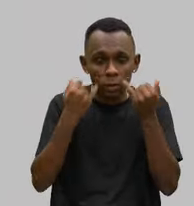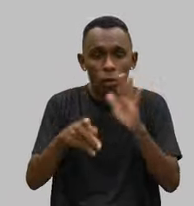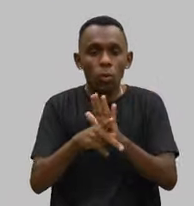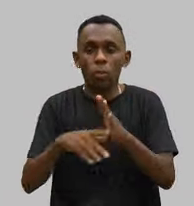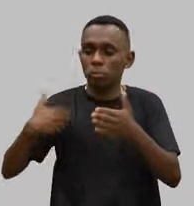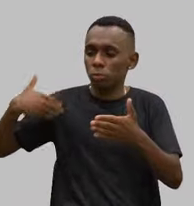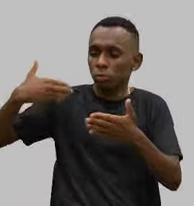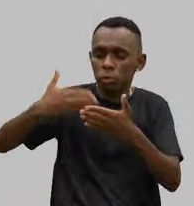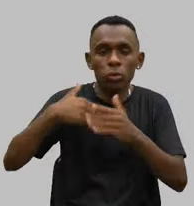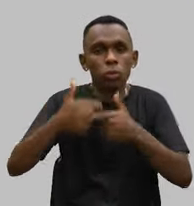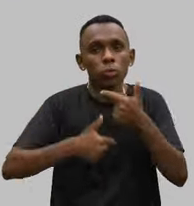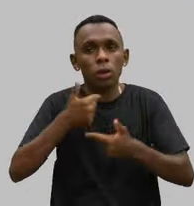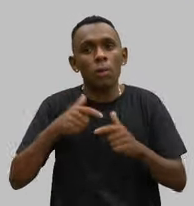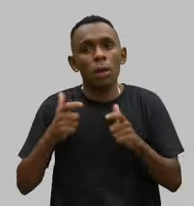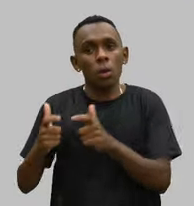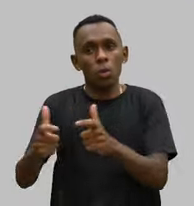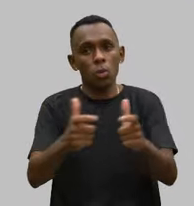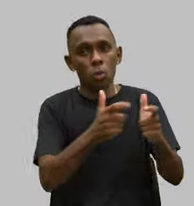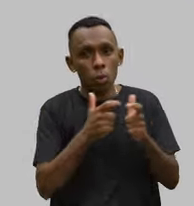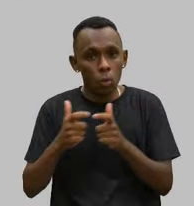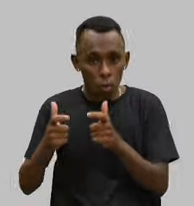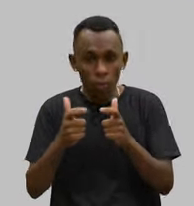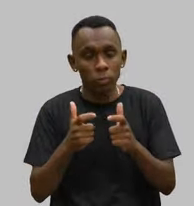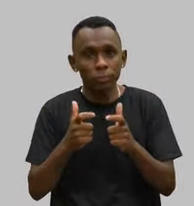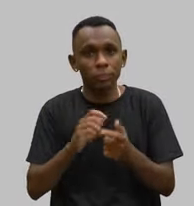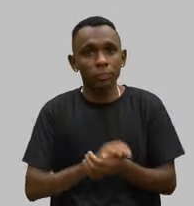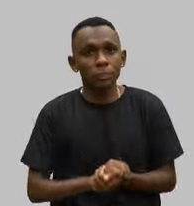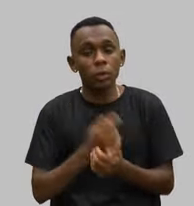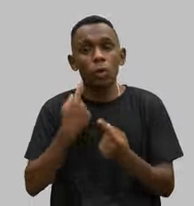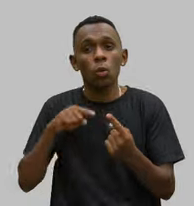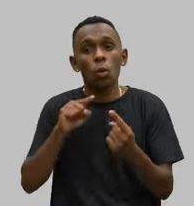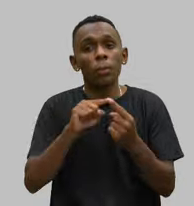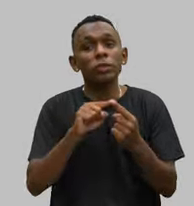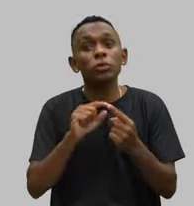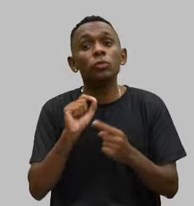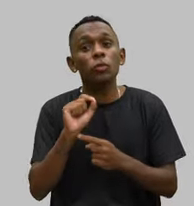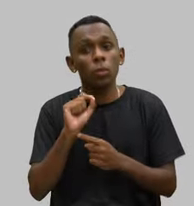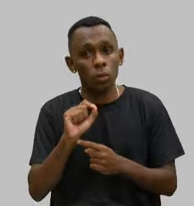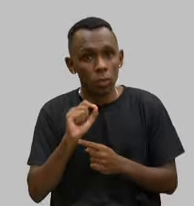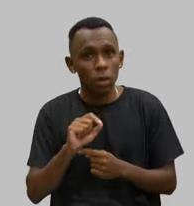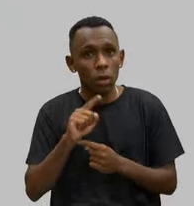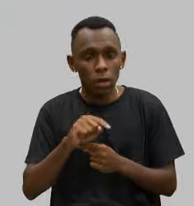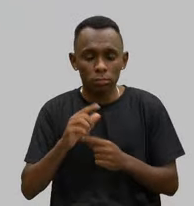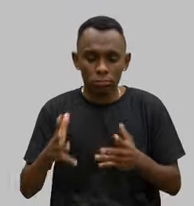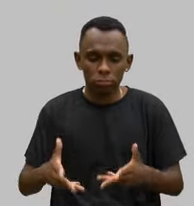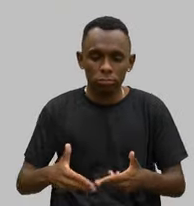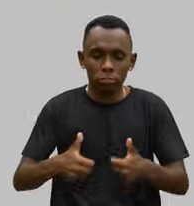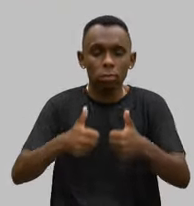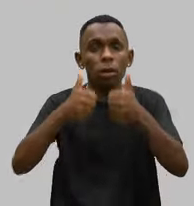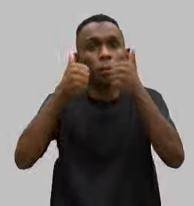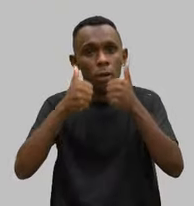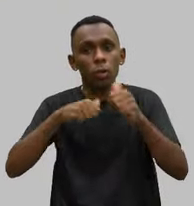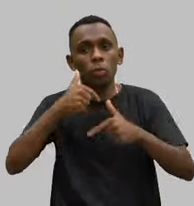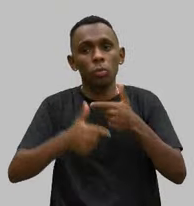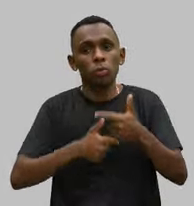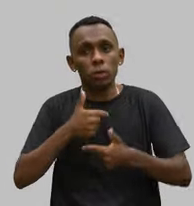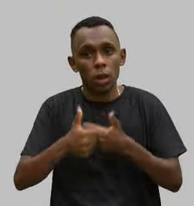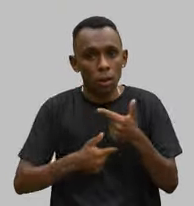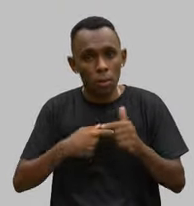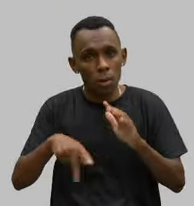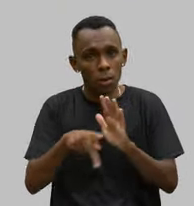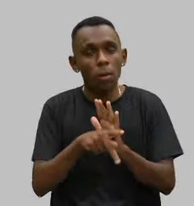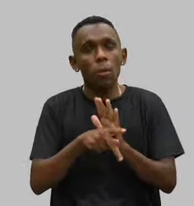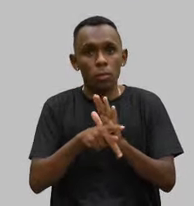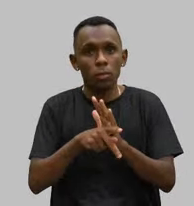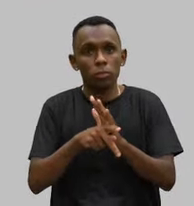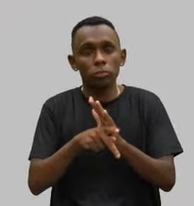respectivas áreas com o objetivo de aprimorar a atuação do Poder